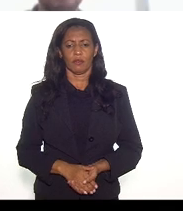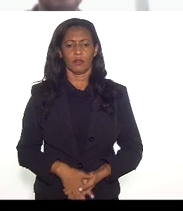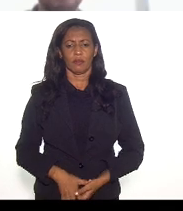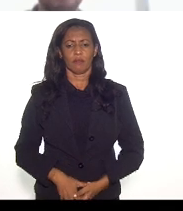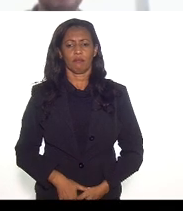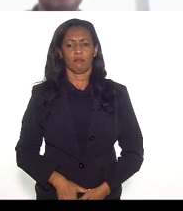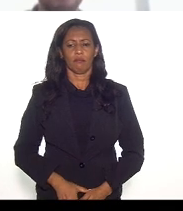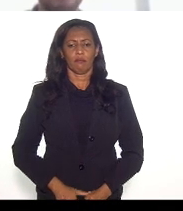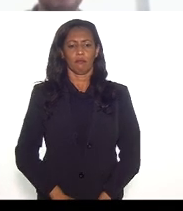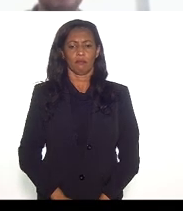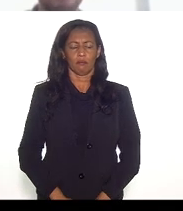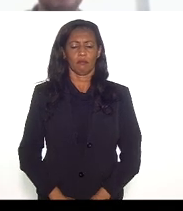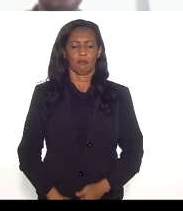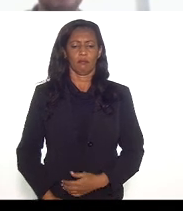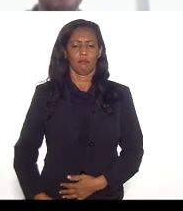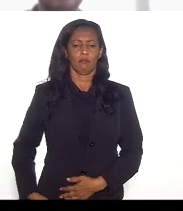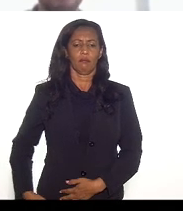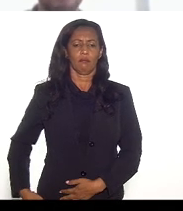Bom,